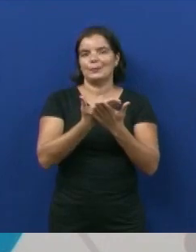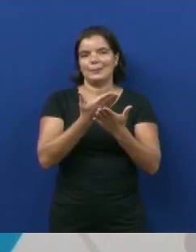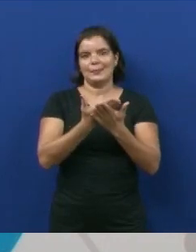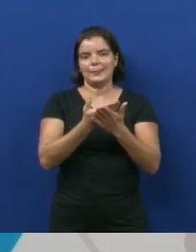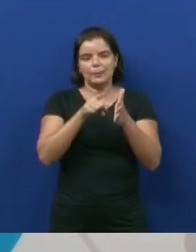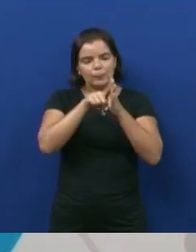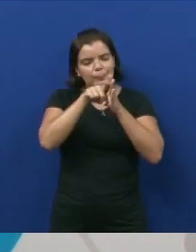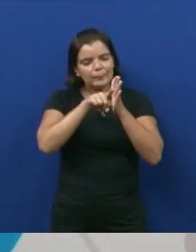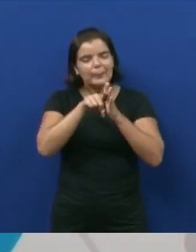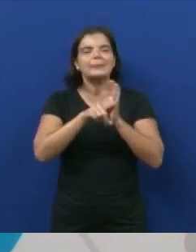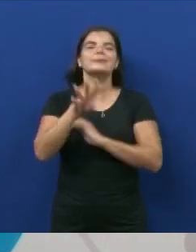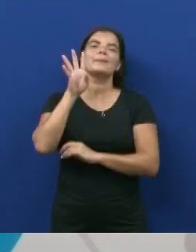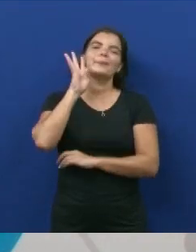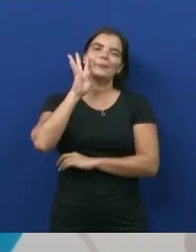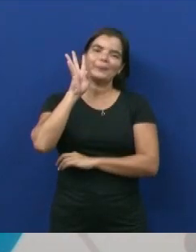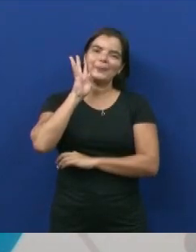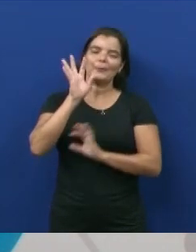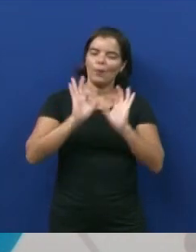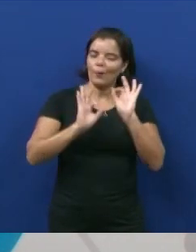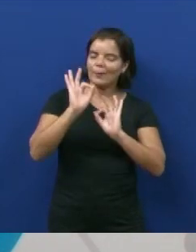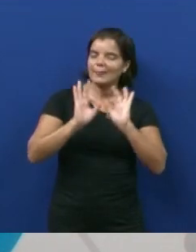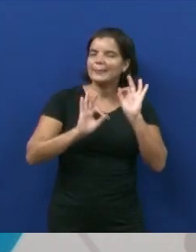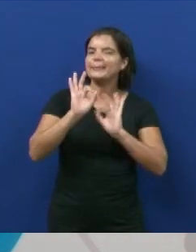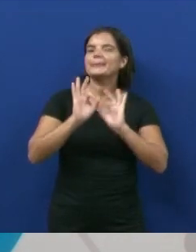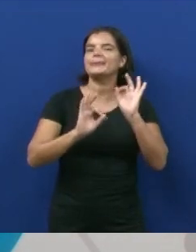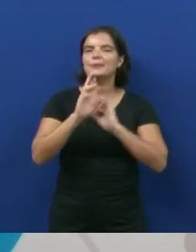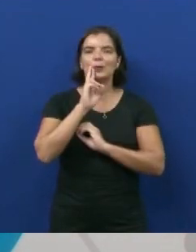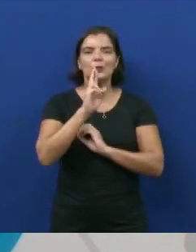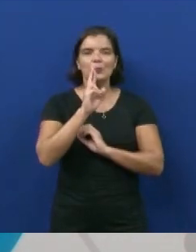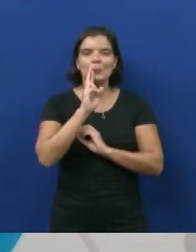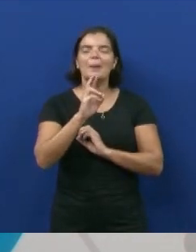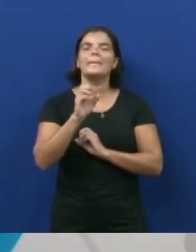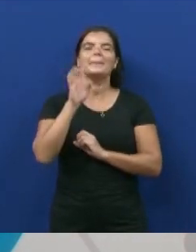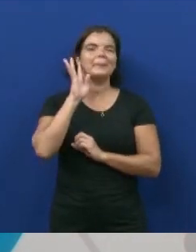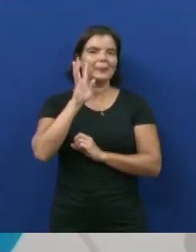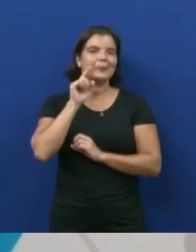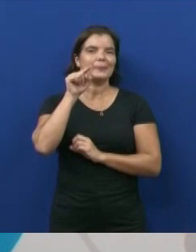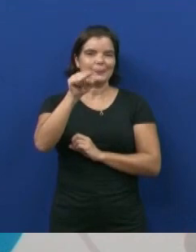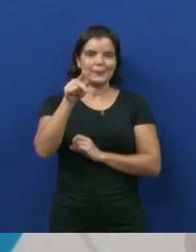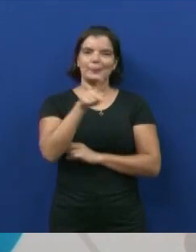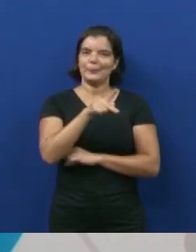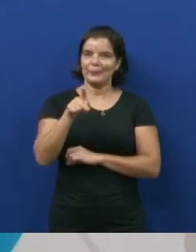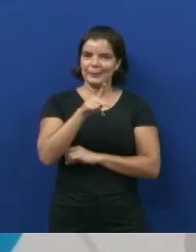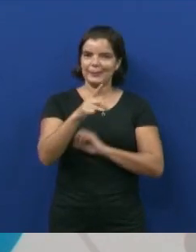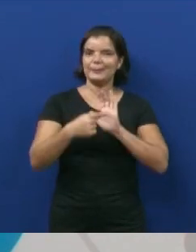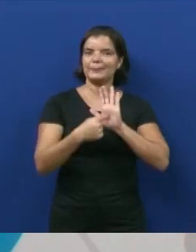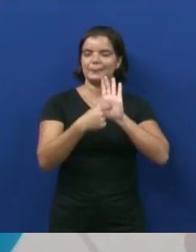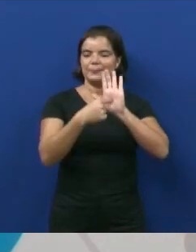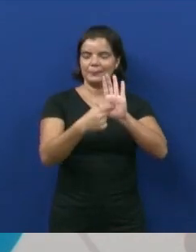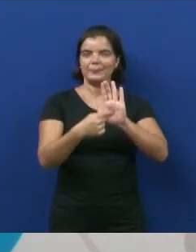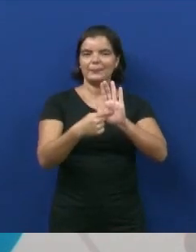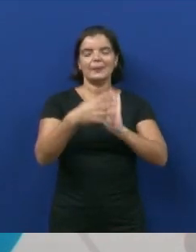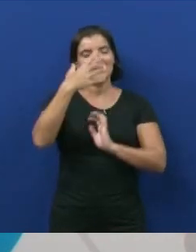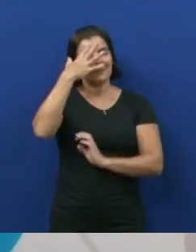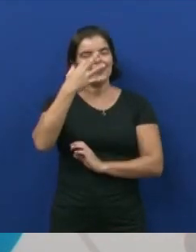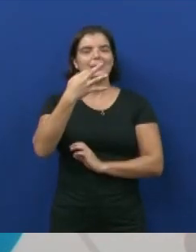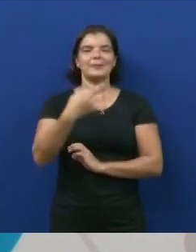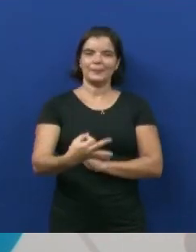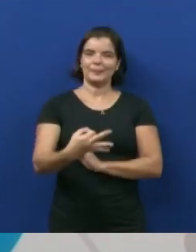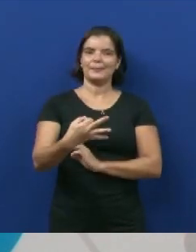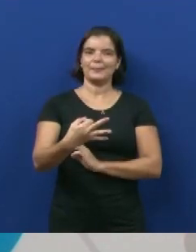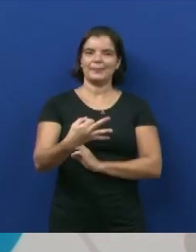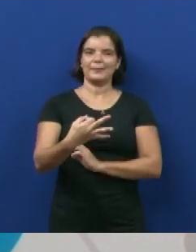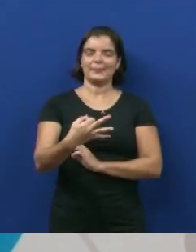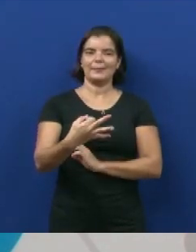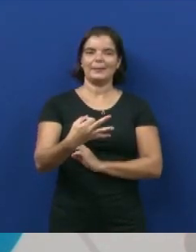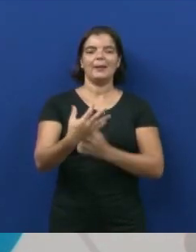você pesquise legal aí, prepare aí um negócio bem legal para o seu professor, apresente para ele, que com certeza ele vai